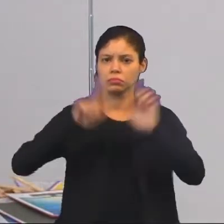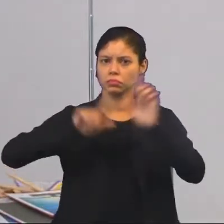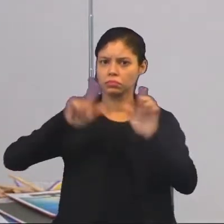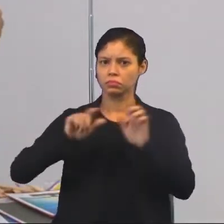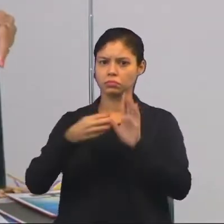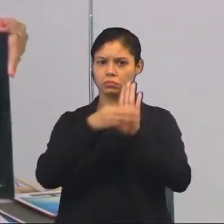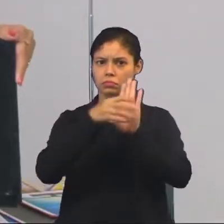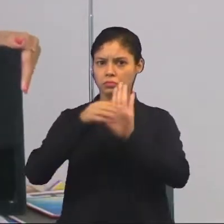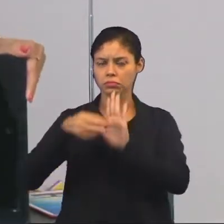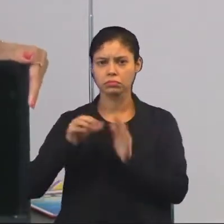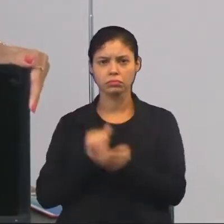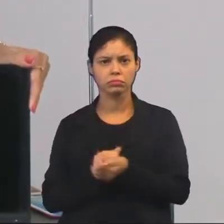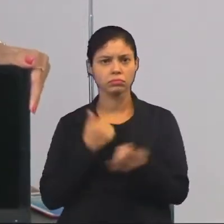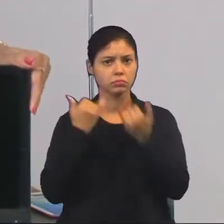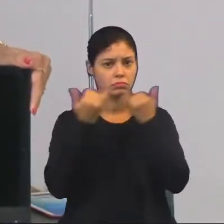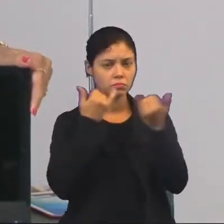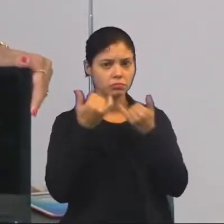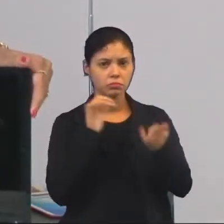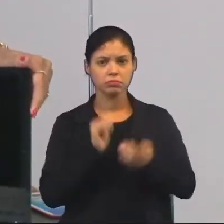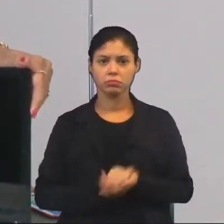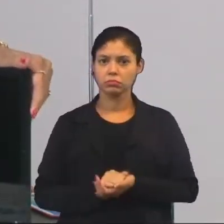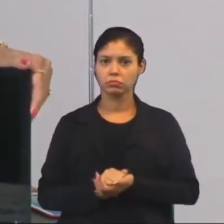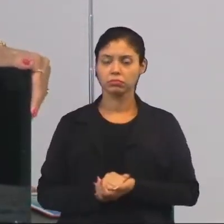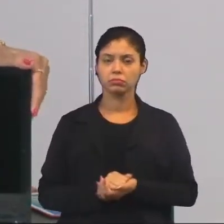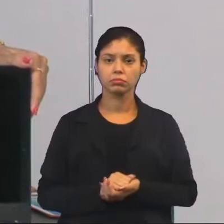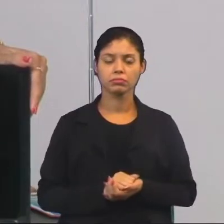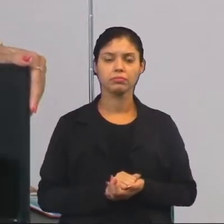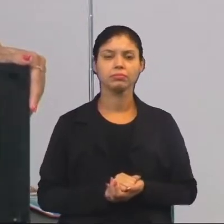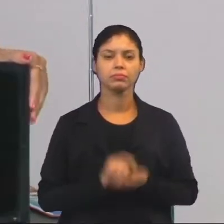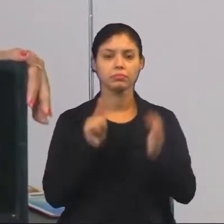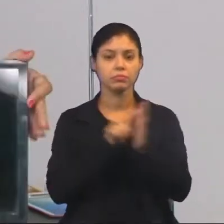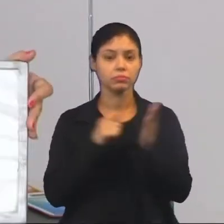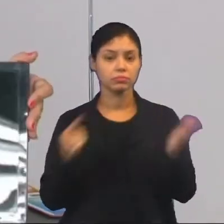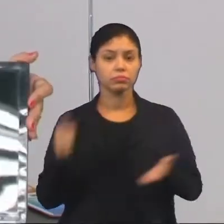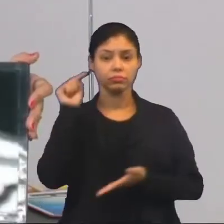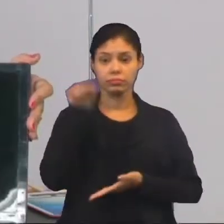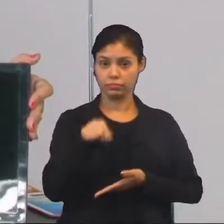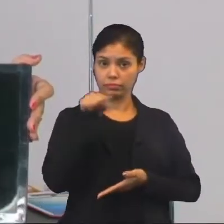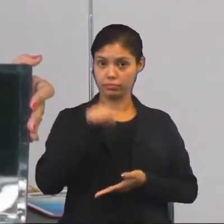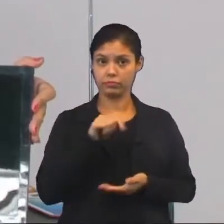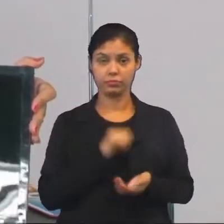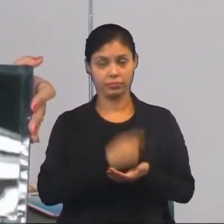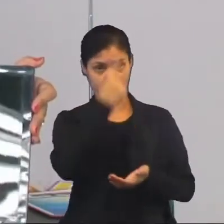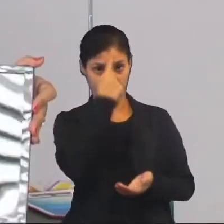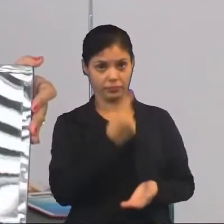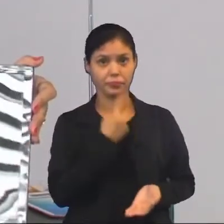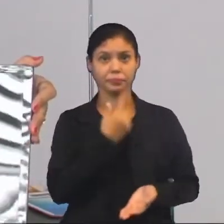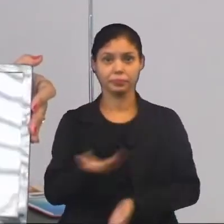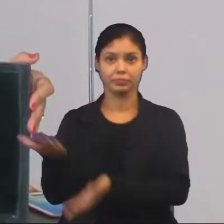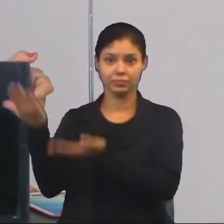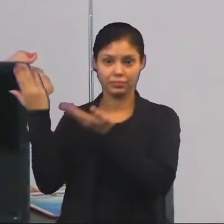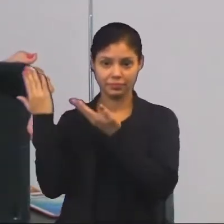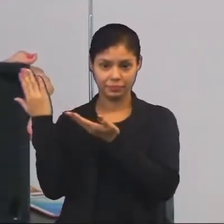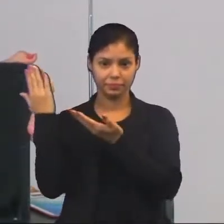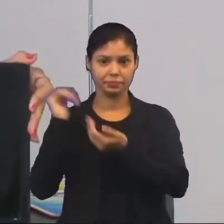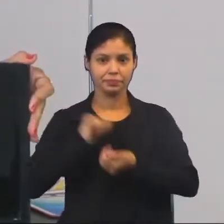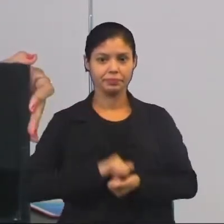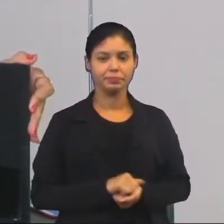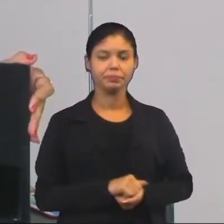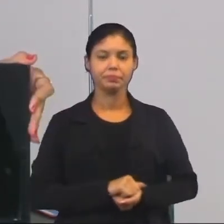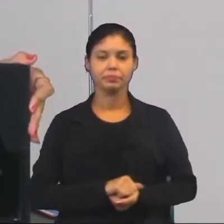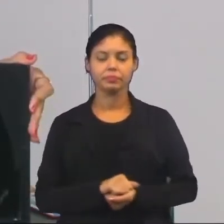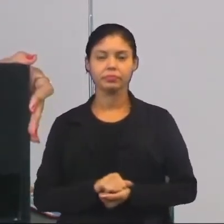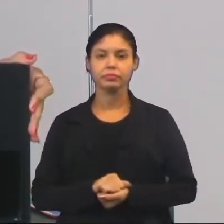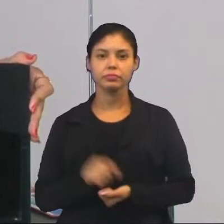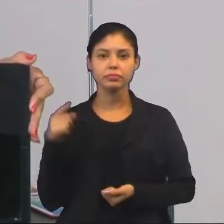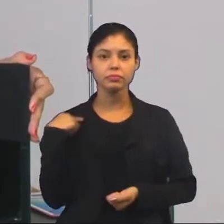transmite notícias através dos telejornais? Aqui temos um aparelho de televisão.